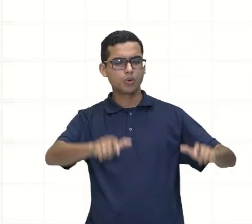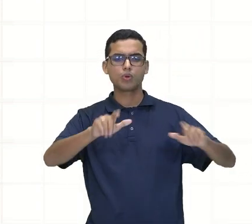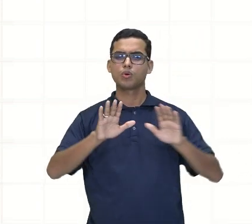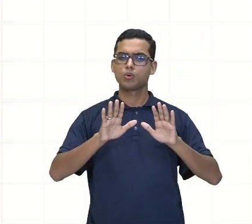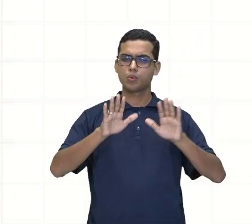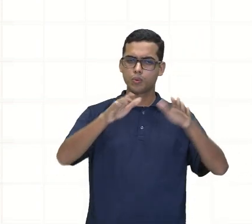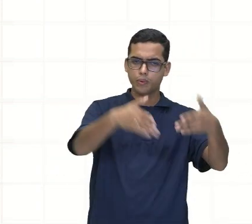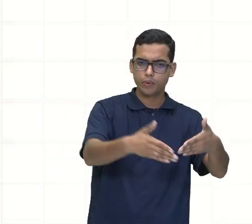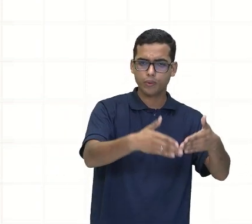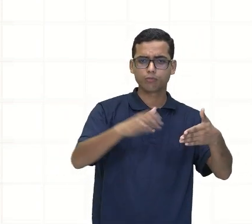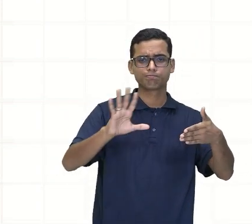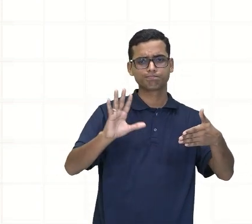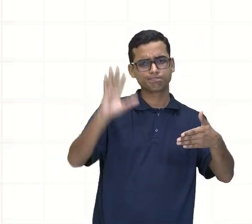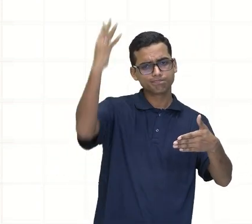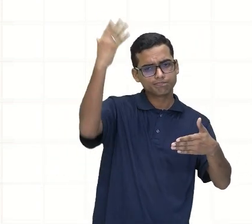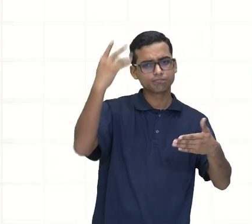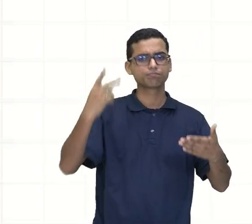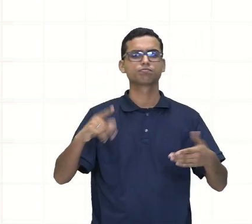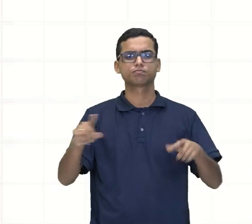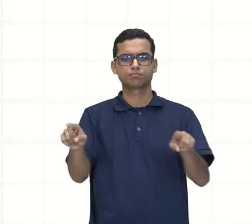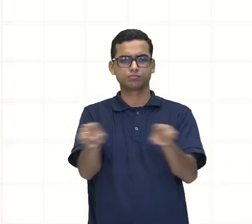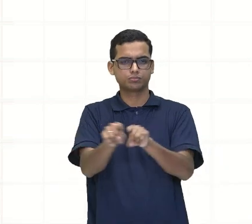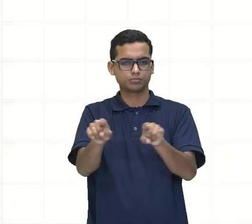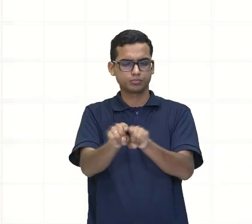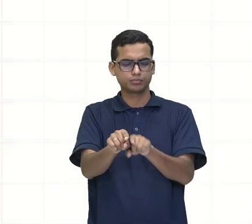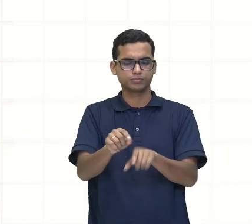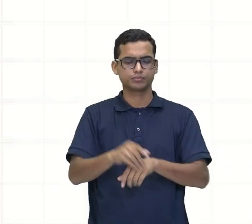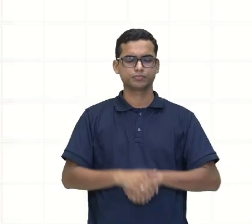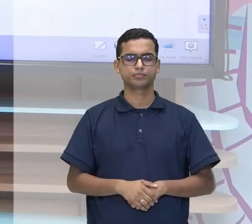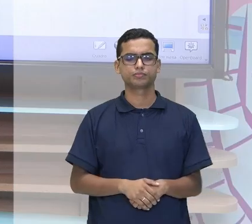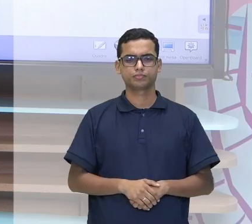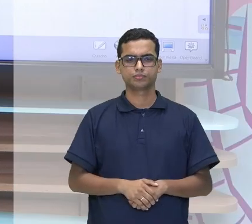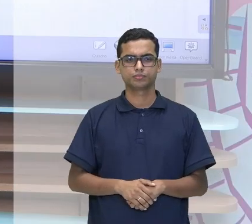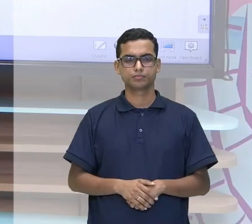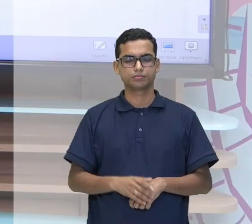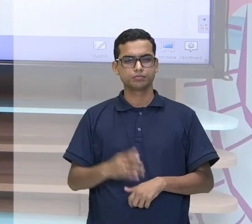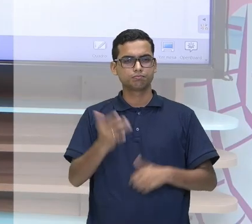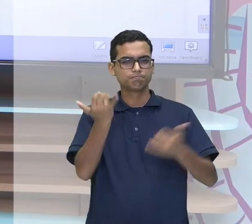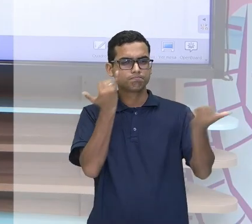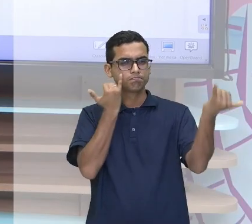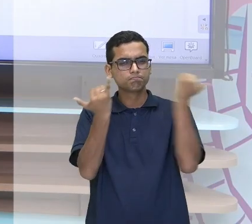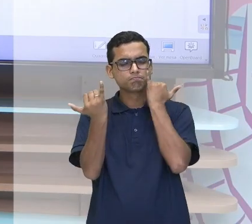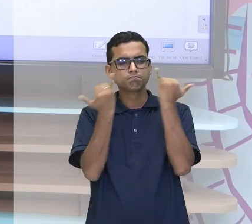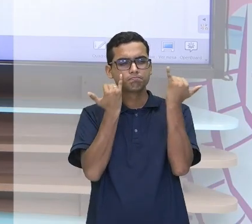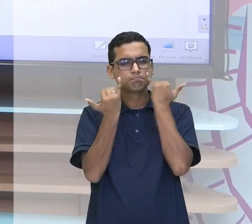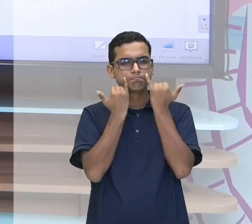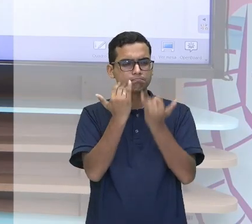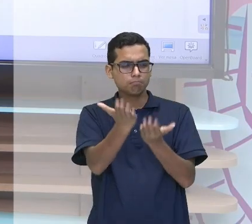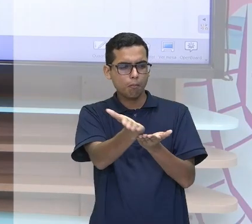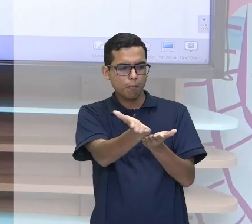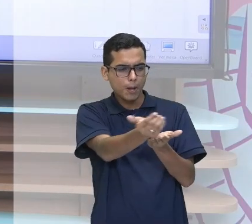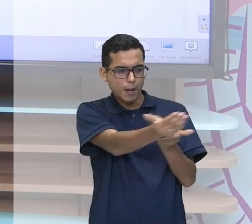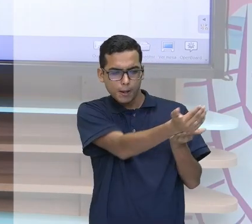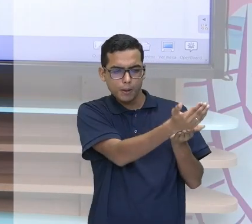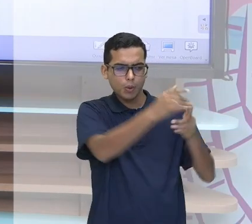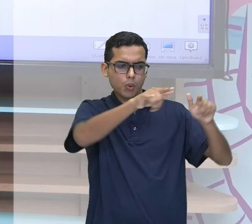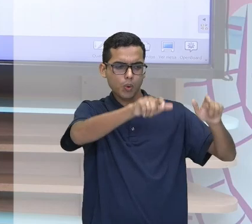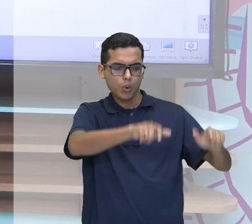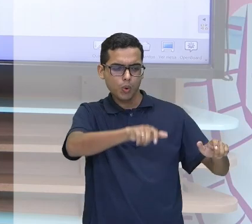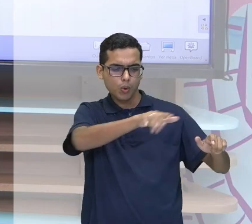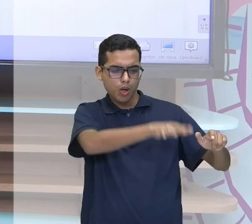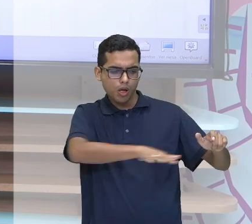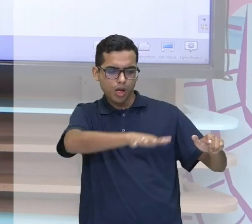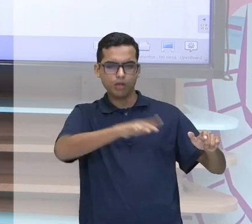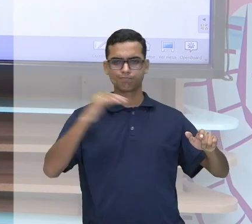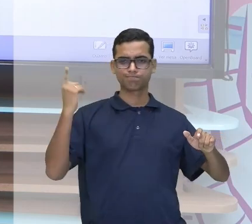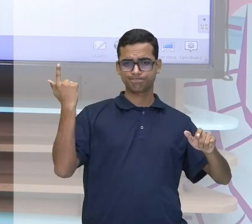acontecimento local. E aí nós vamos pegar aquele dado relacionado ali ao espaço geográfico e a gente